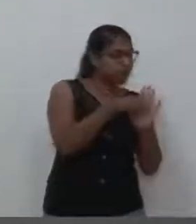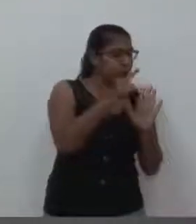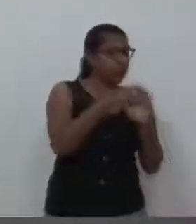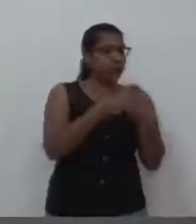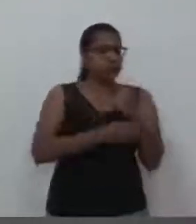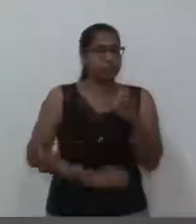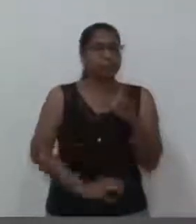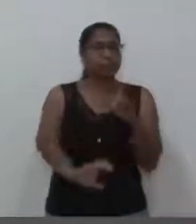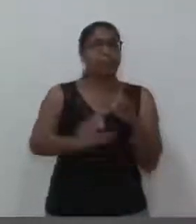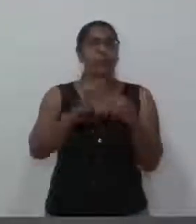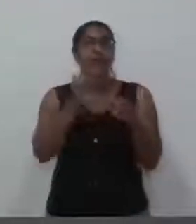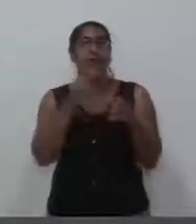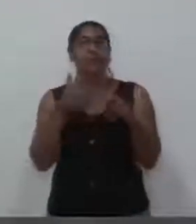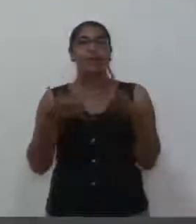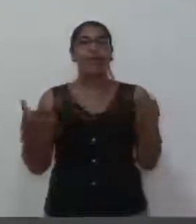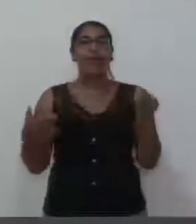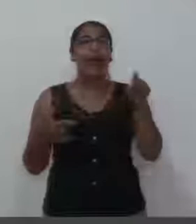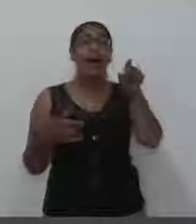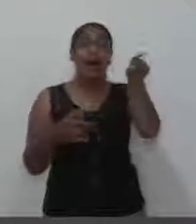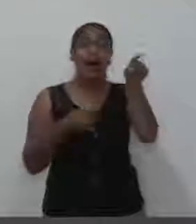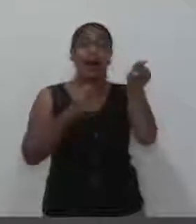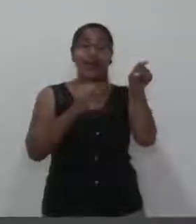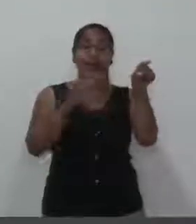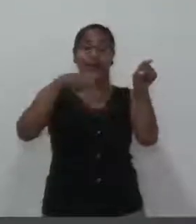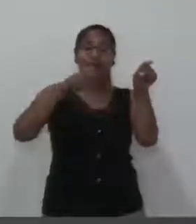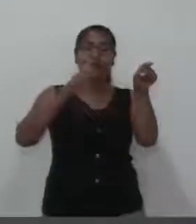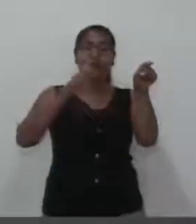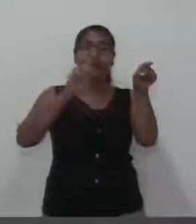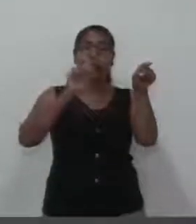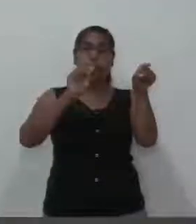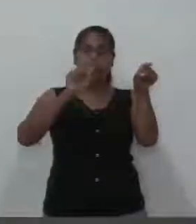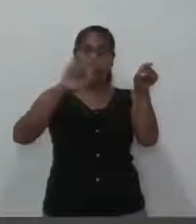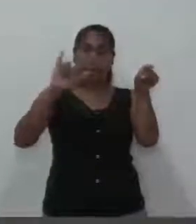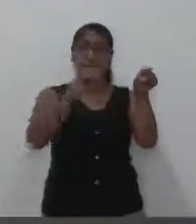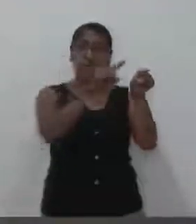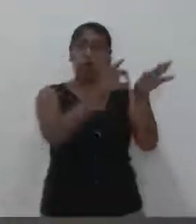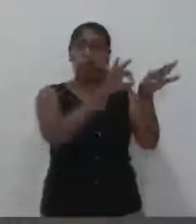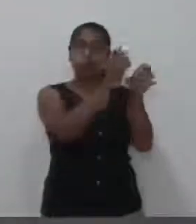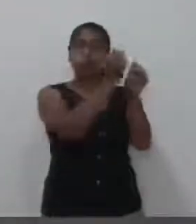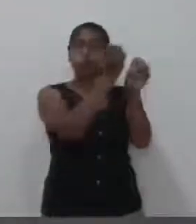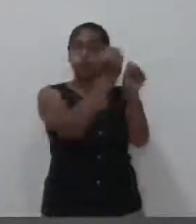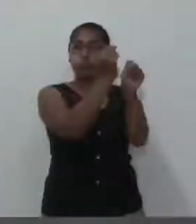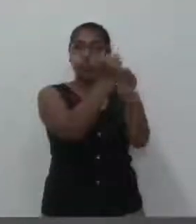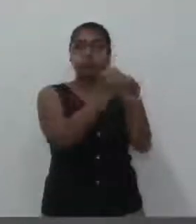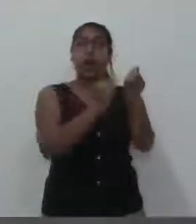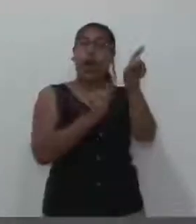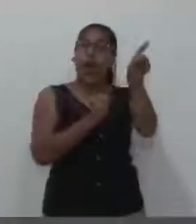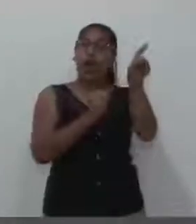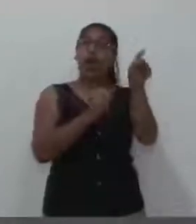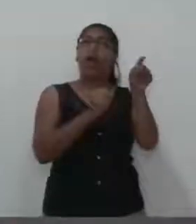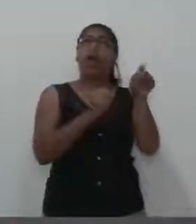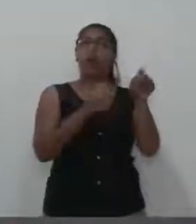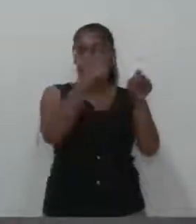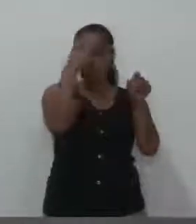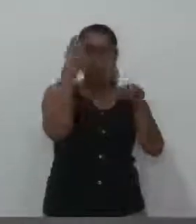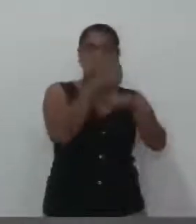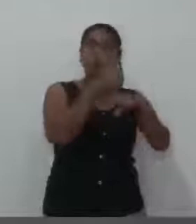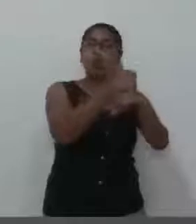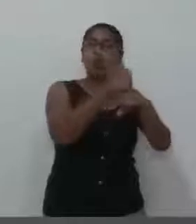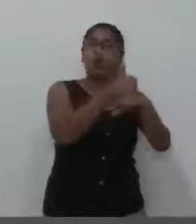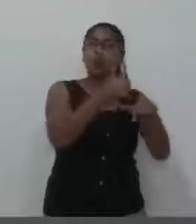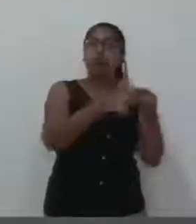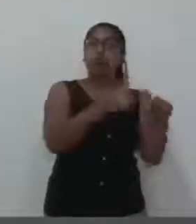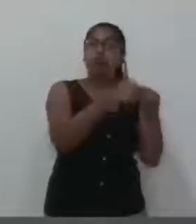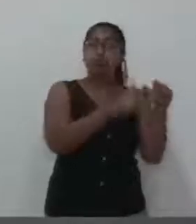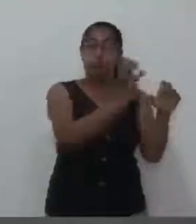prognóstico, foi a própria Sanebave que já calculou tudo isso. E aqui eu dou os parabéns para os técnicos, falo sempre isso, né? Mas